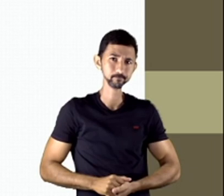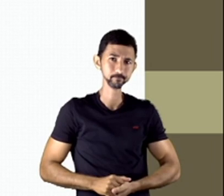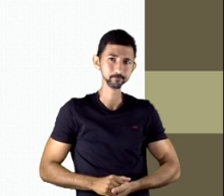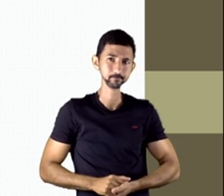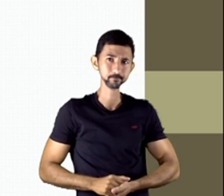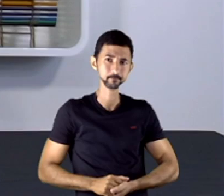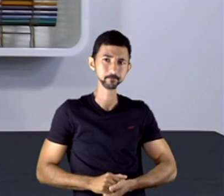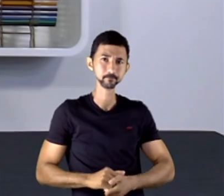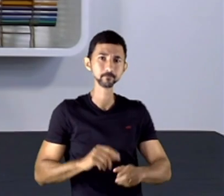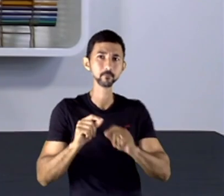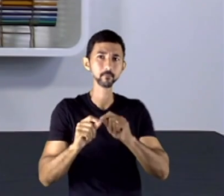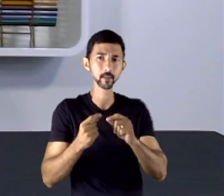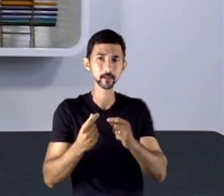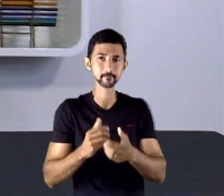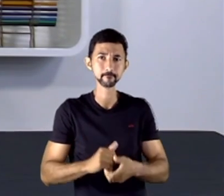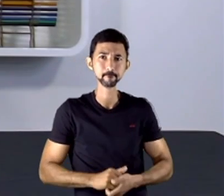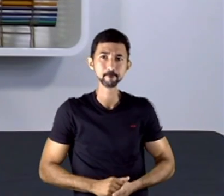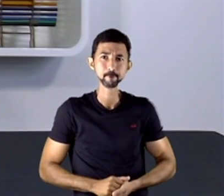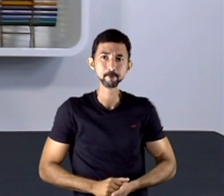mim.